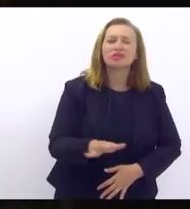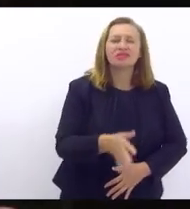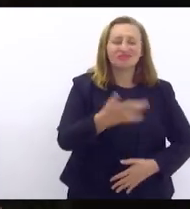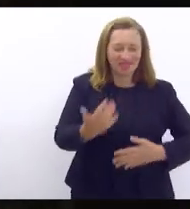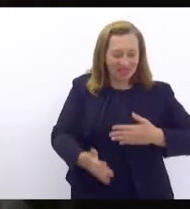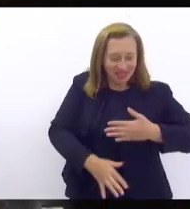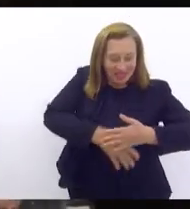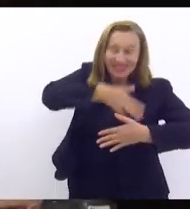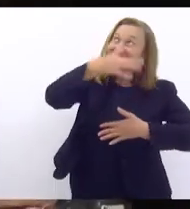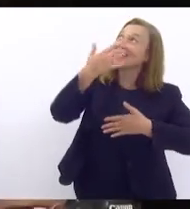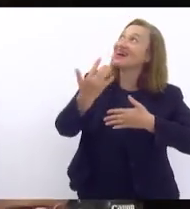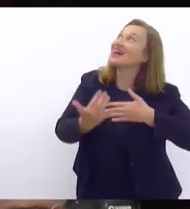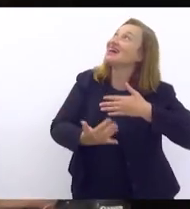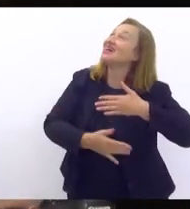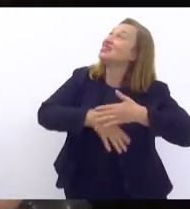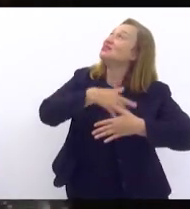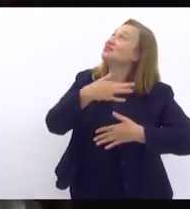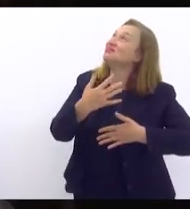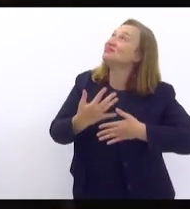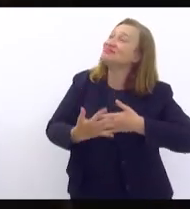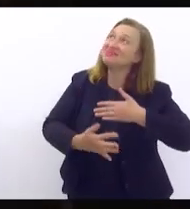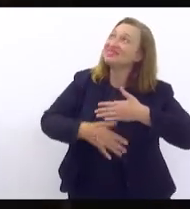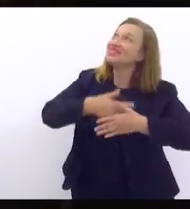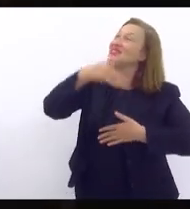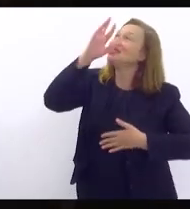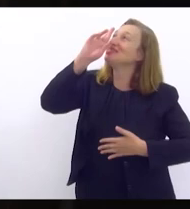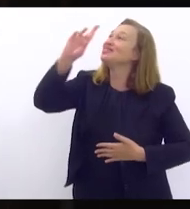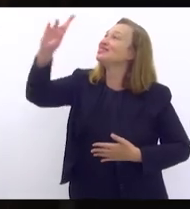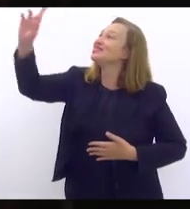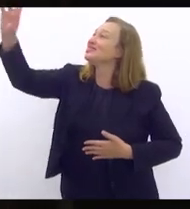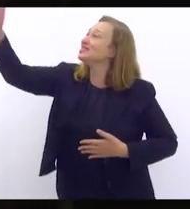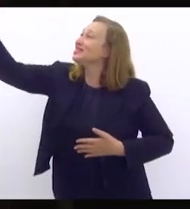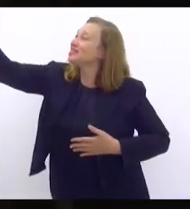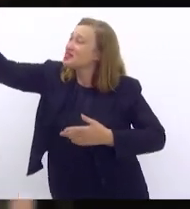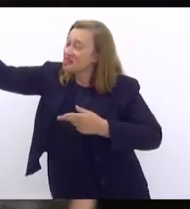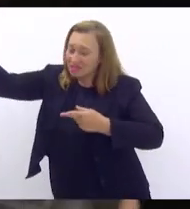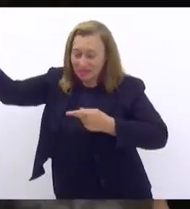Enche-me, Senhor, com teu Espírito,